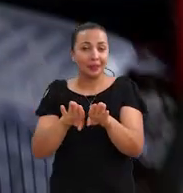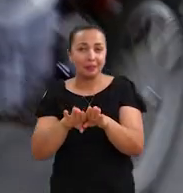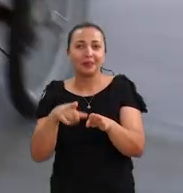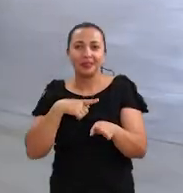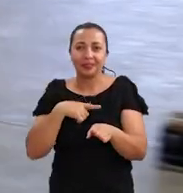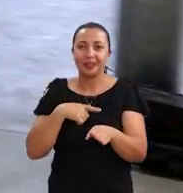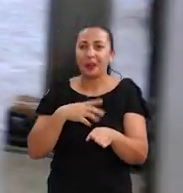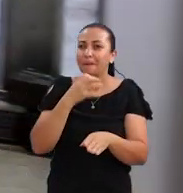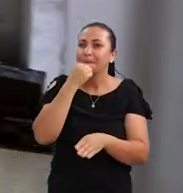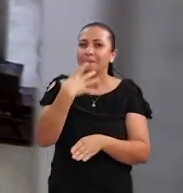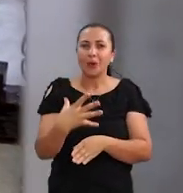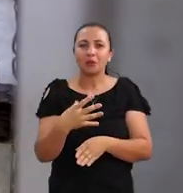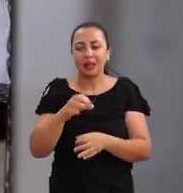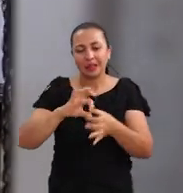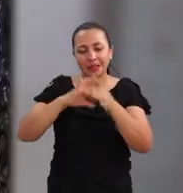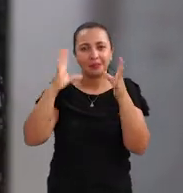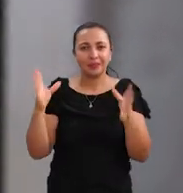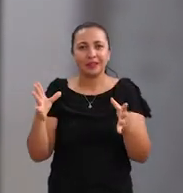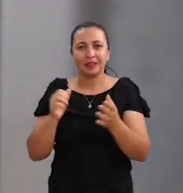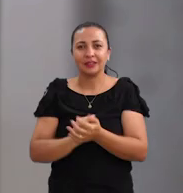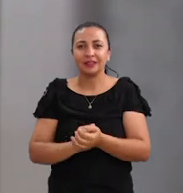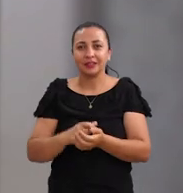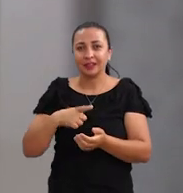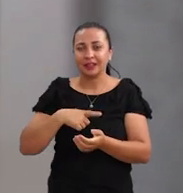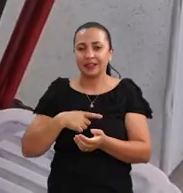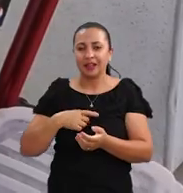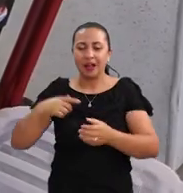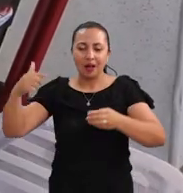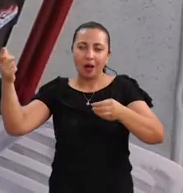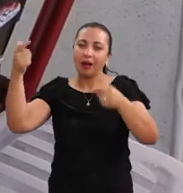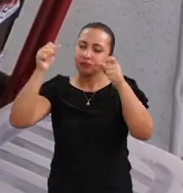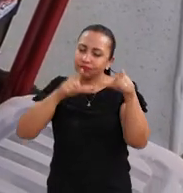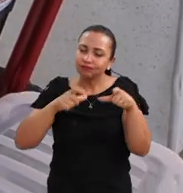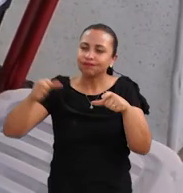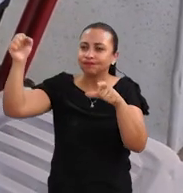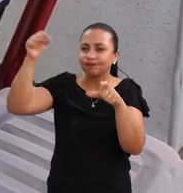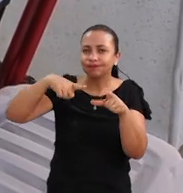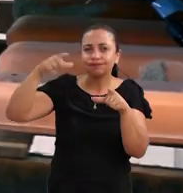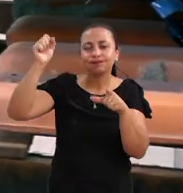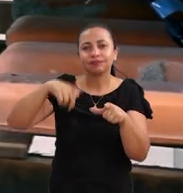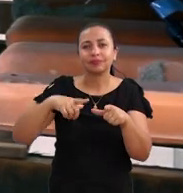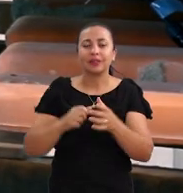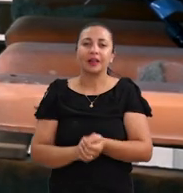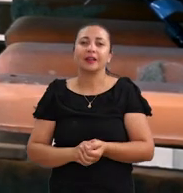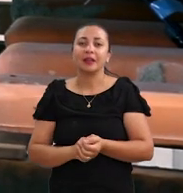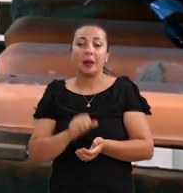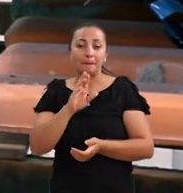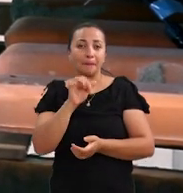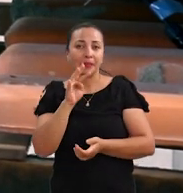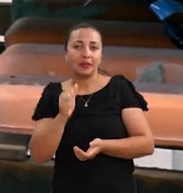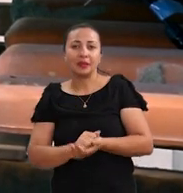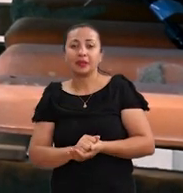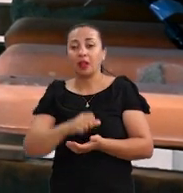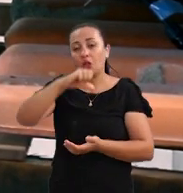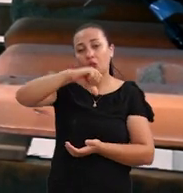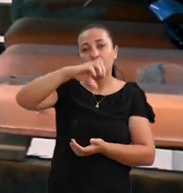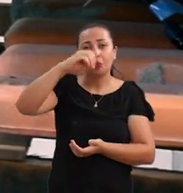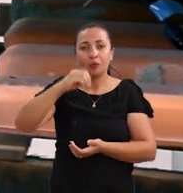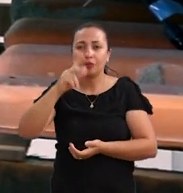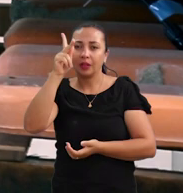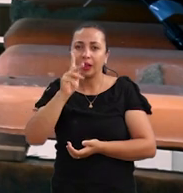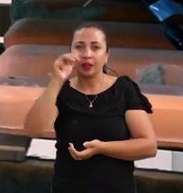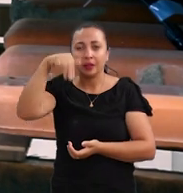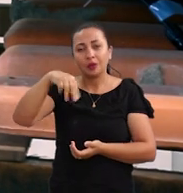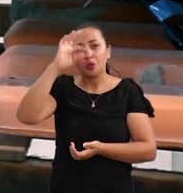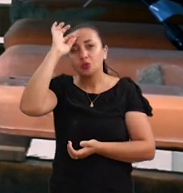boa autonomia e capacidade de carga. Esse protótipo aqui, ele está com uma estimativa de 90 km